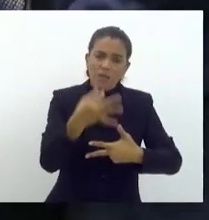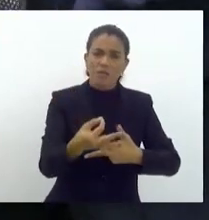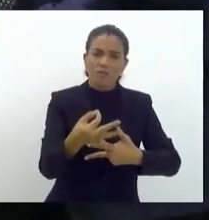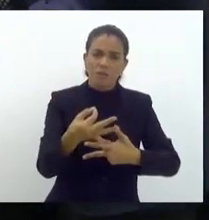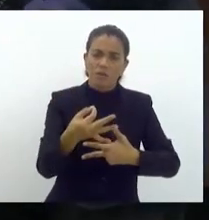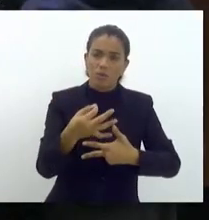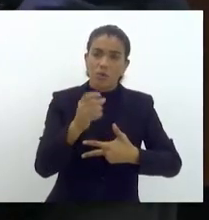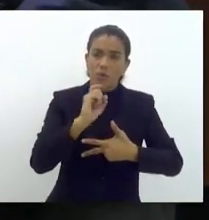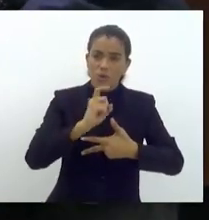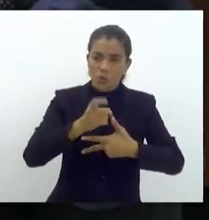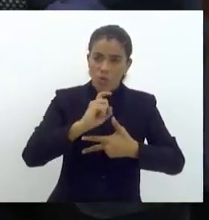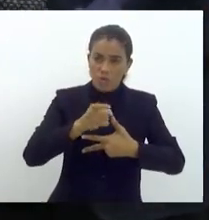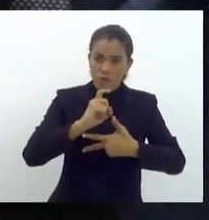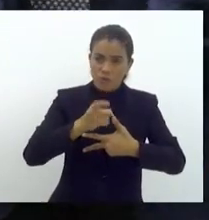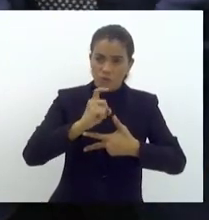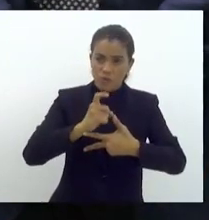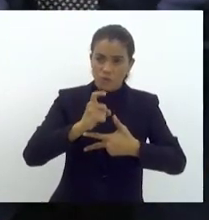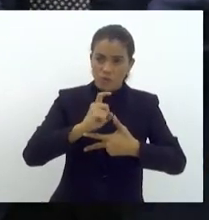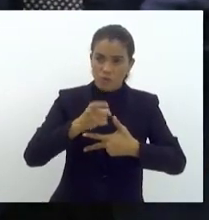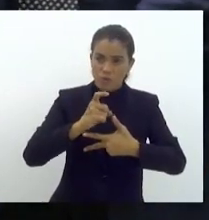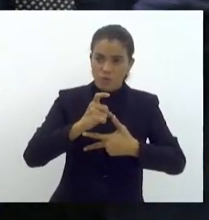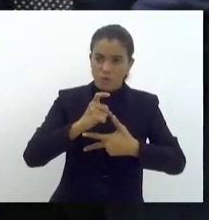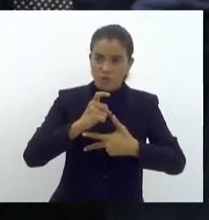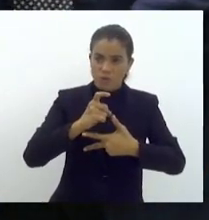O Poder Executivo